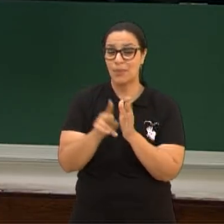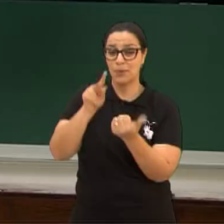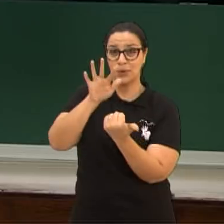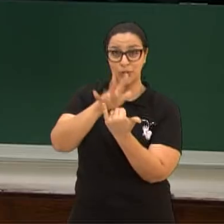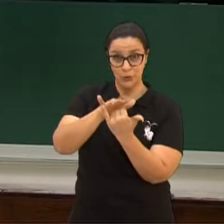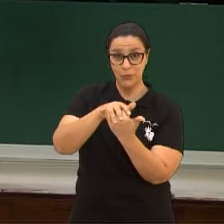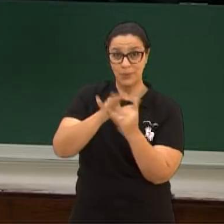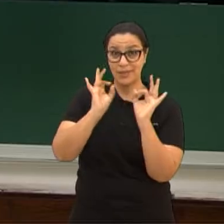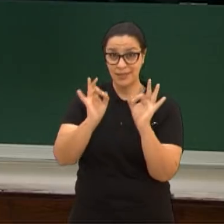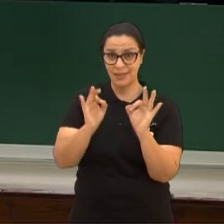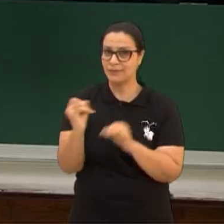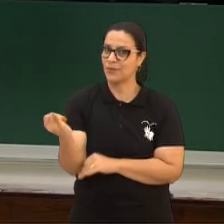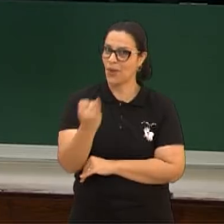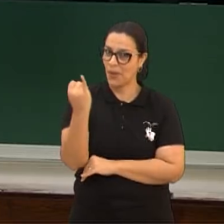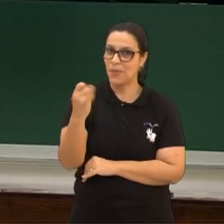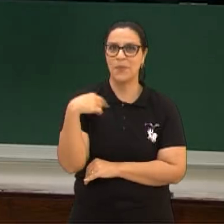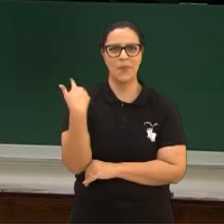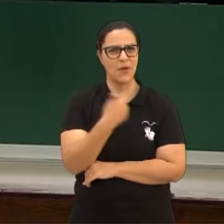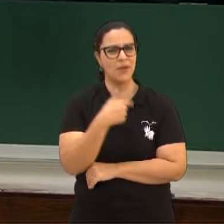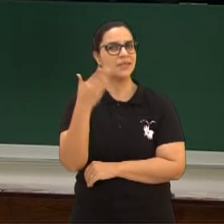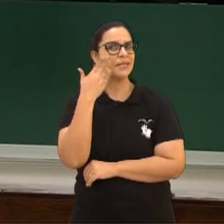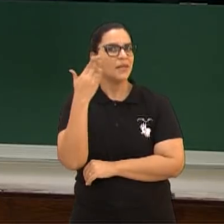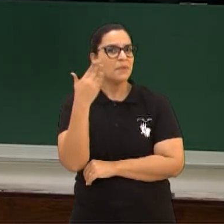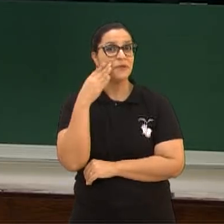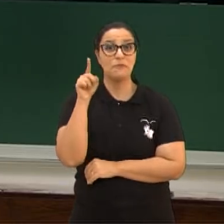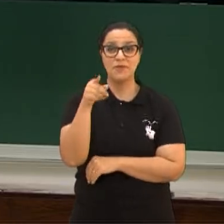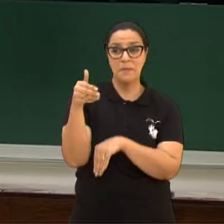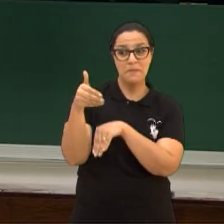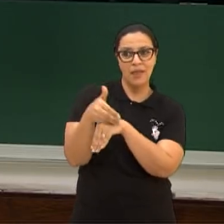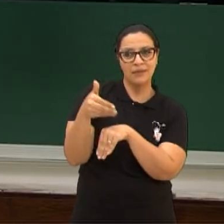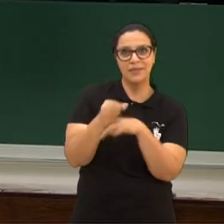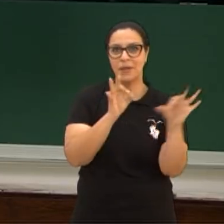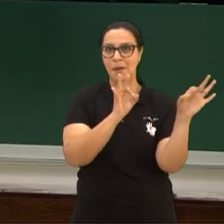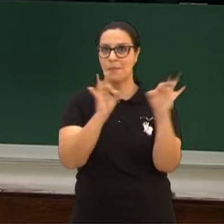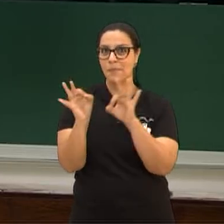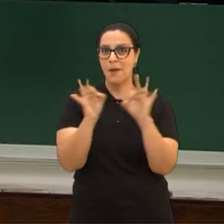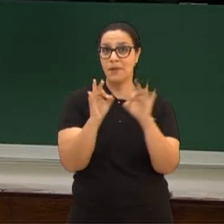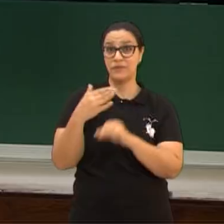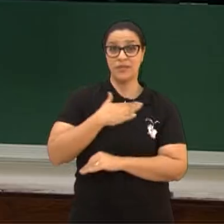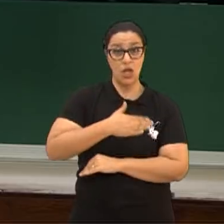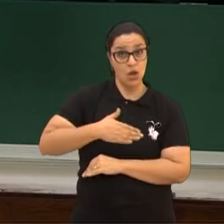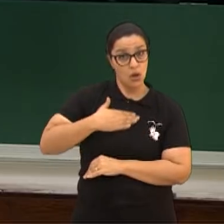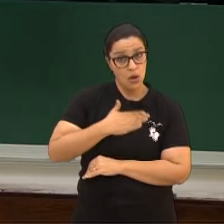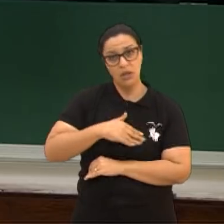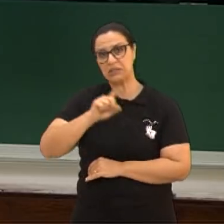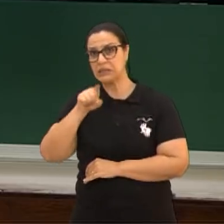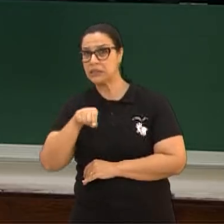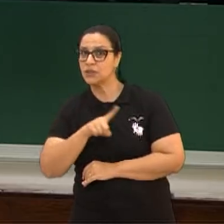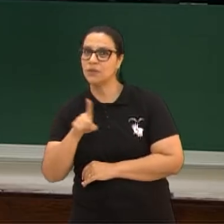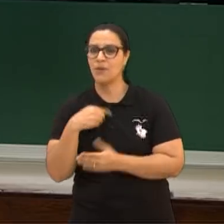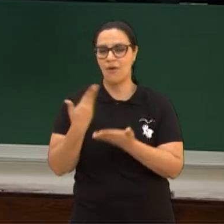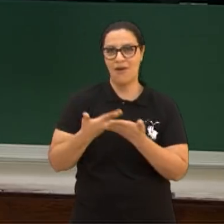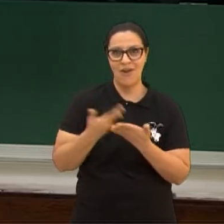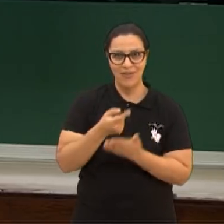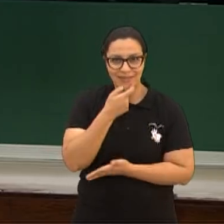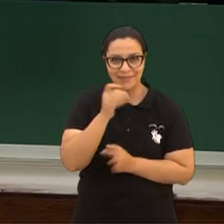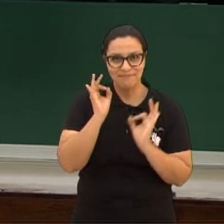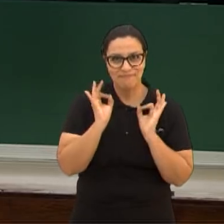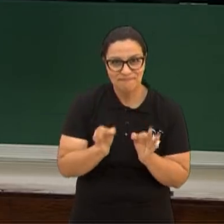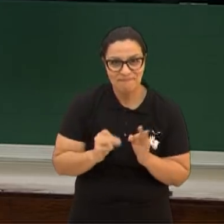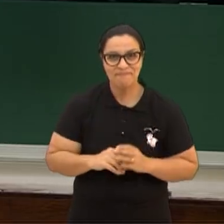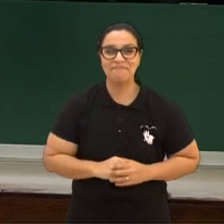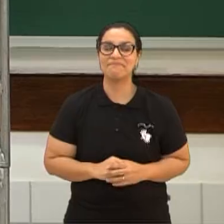YouTube. Isso é bem importante para a gente saber se você está gostando ou não das nossas aulas de